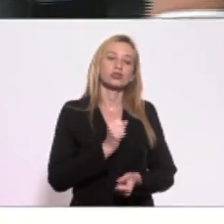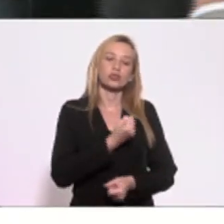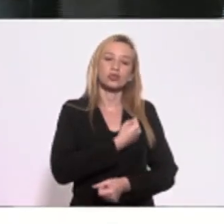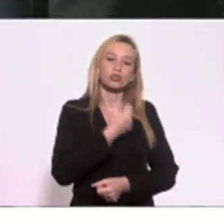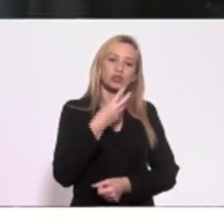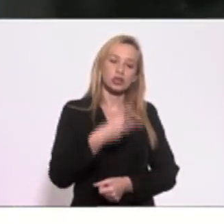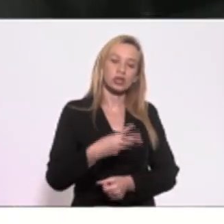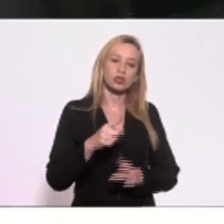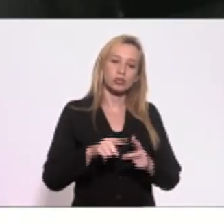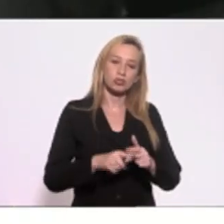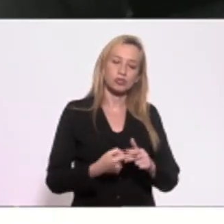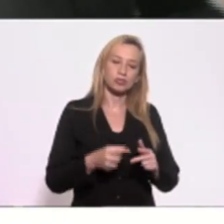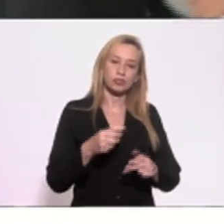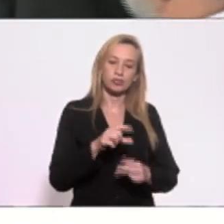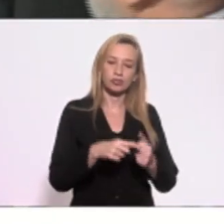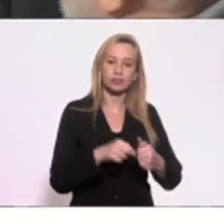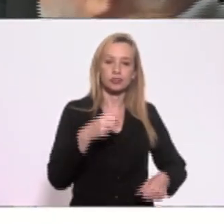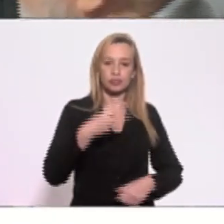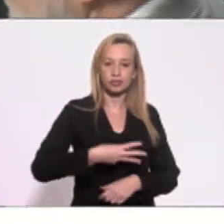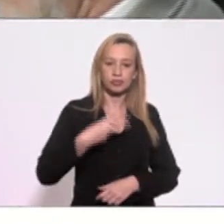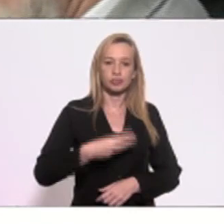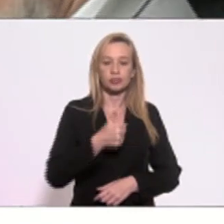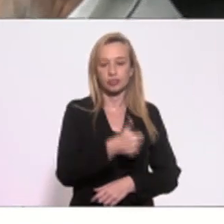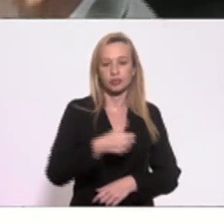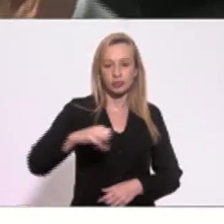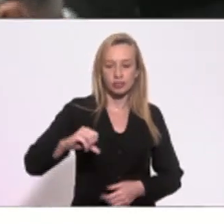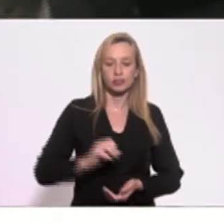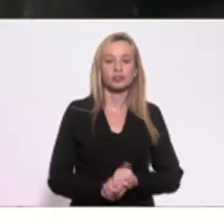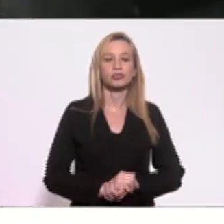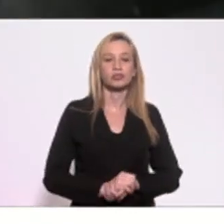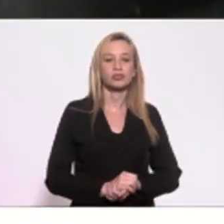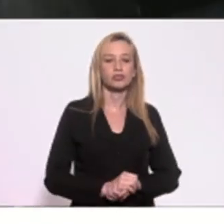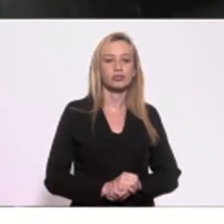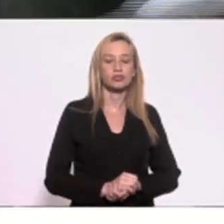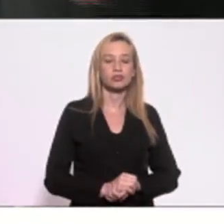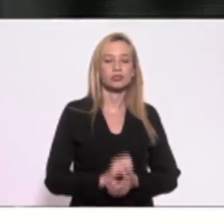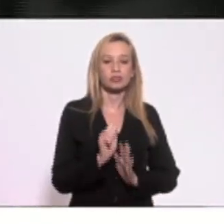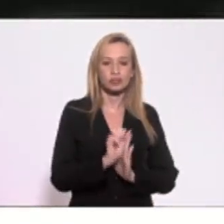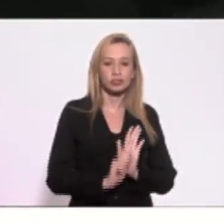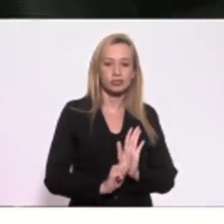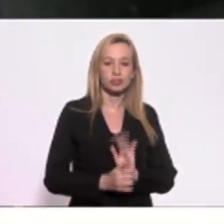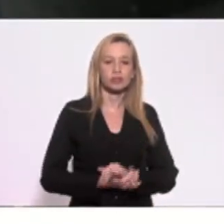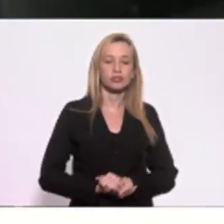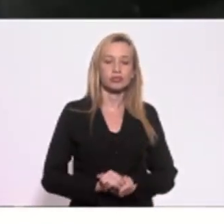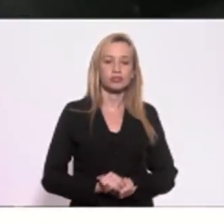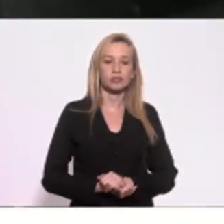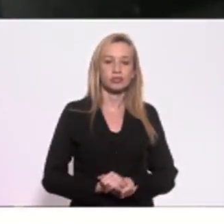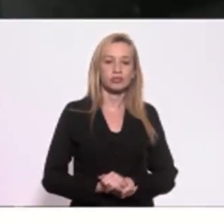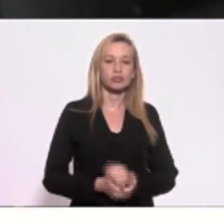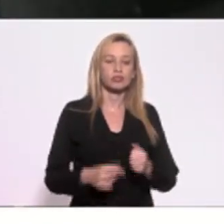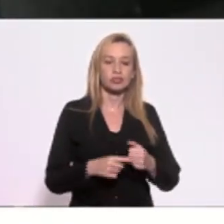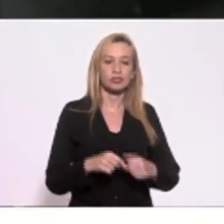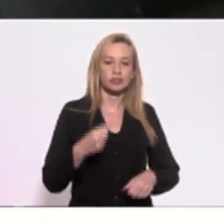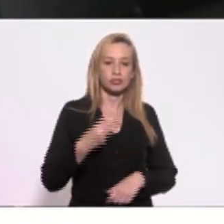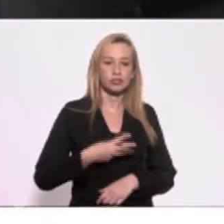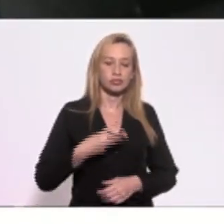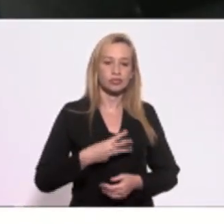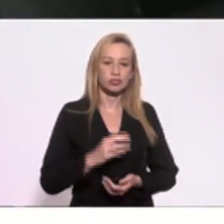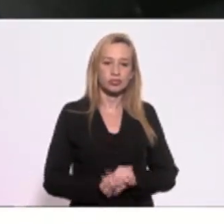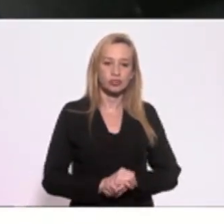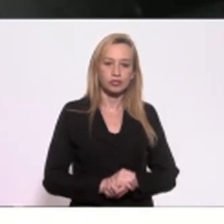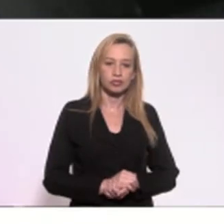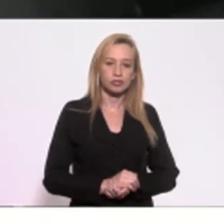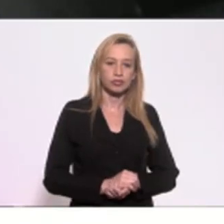artigo 3º do projeto de lei 682/2019, passa a vigorar com a seguinte redação. Artigo 3º. Nas